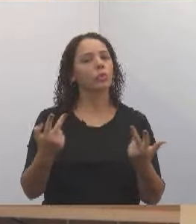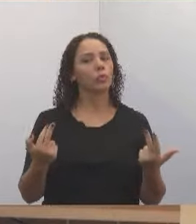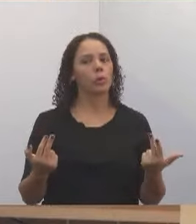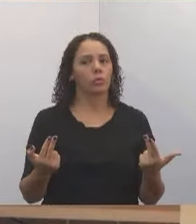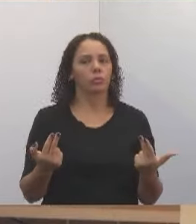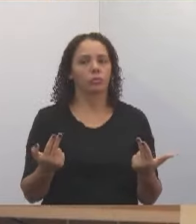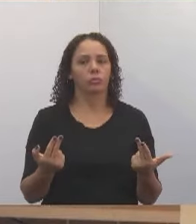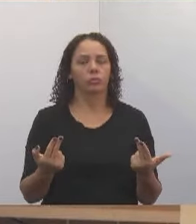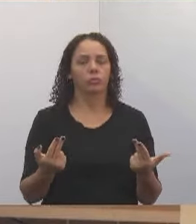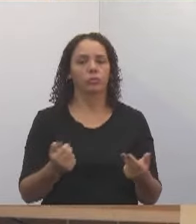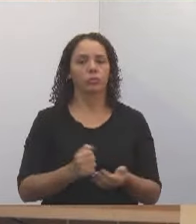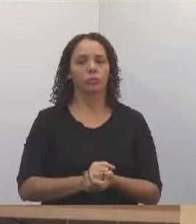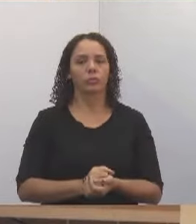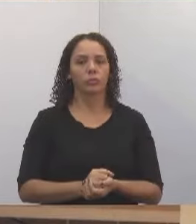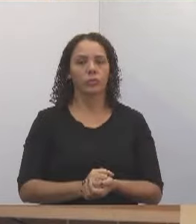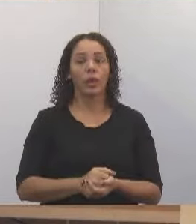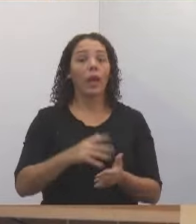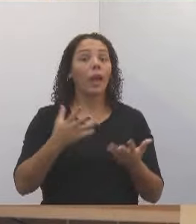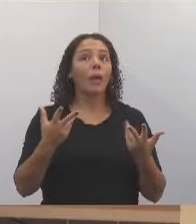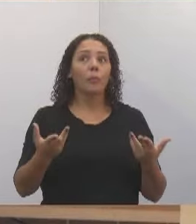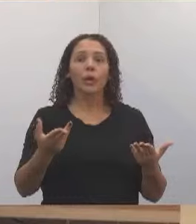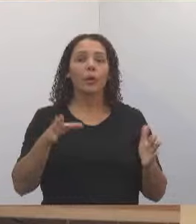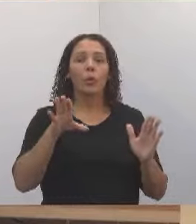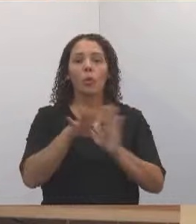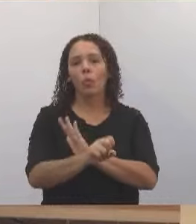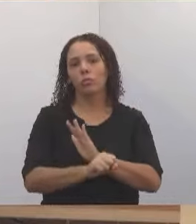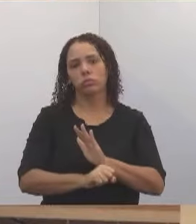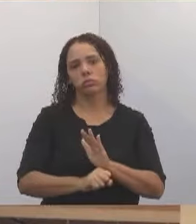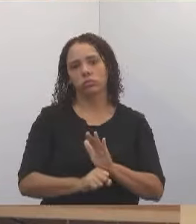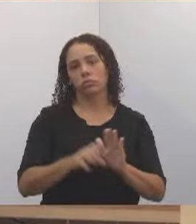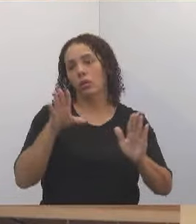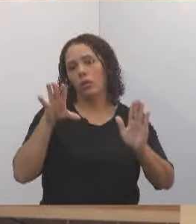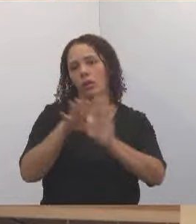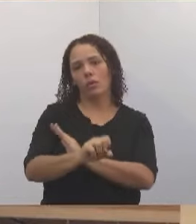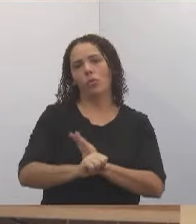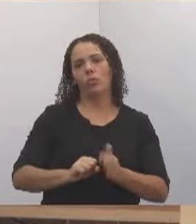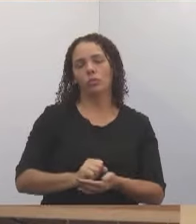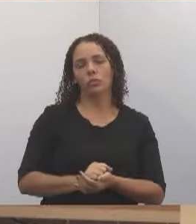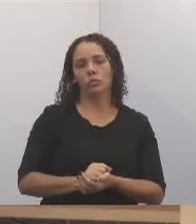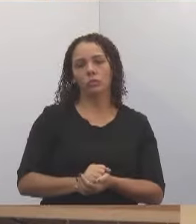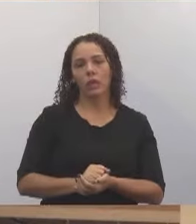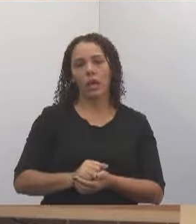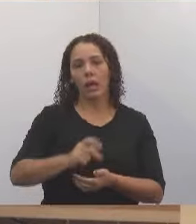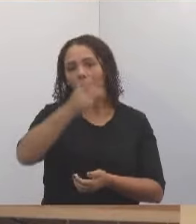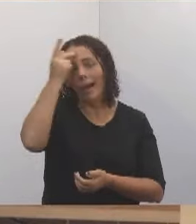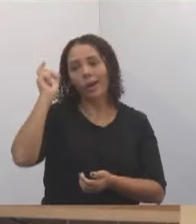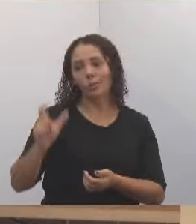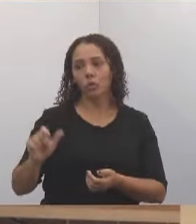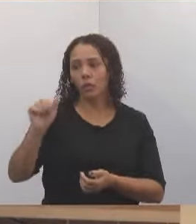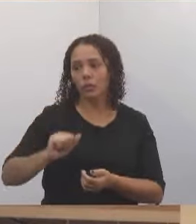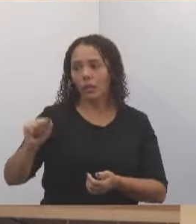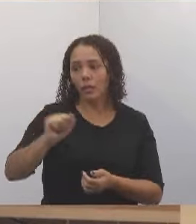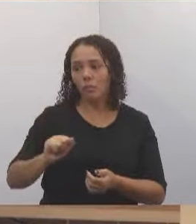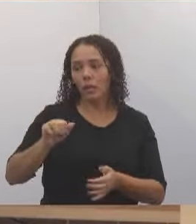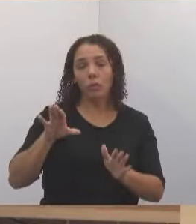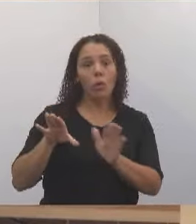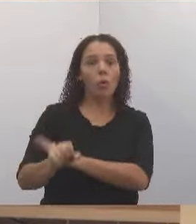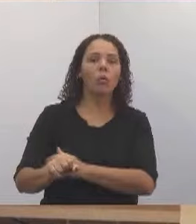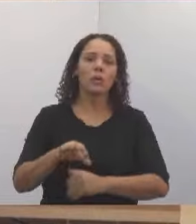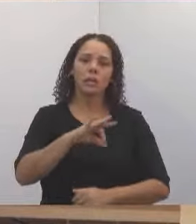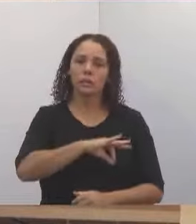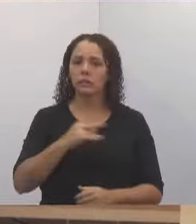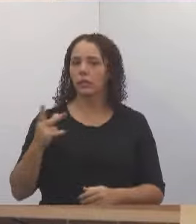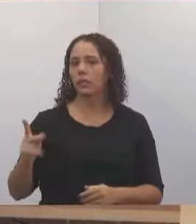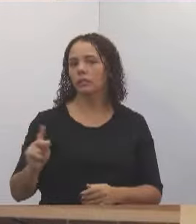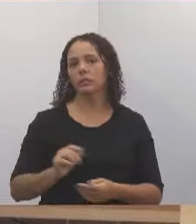Isso não é nem uma rachadinha, isso é um roubo. Você está roubando dinheiro de quem está trabalhando, do trabalhador, da pessoa